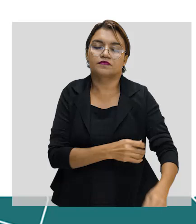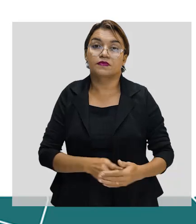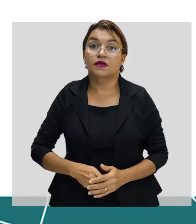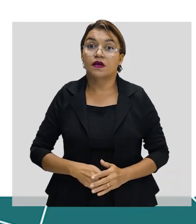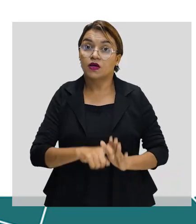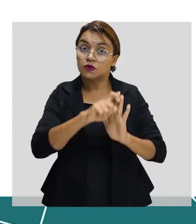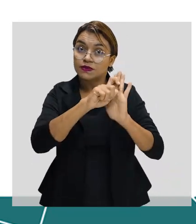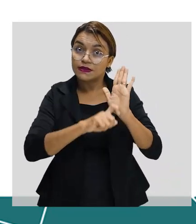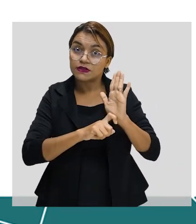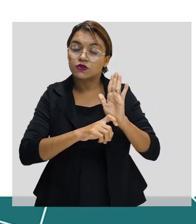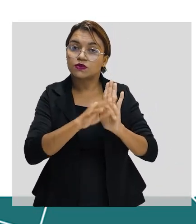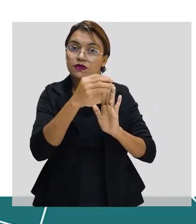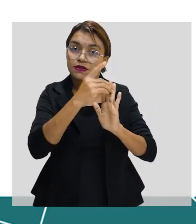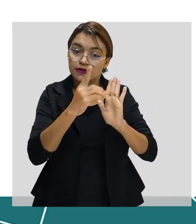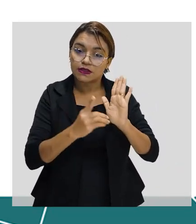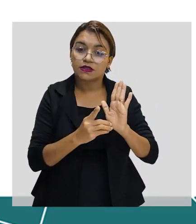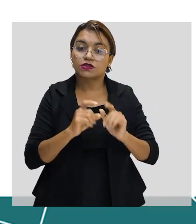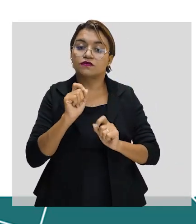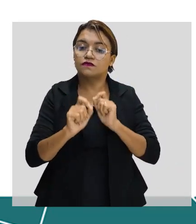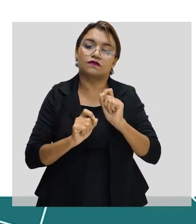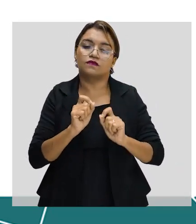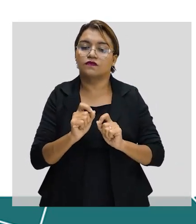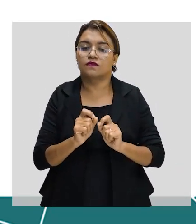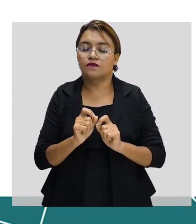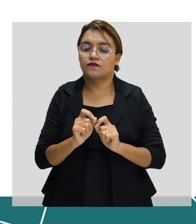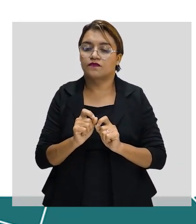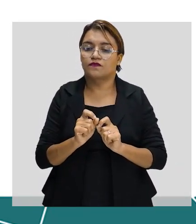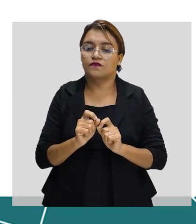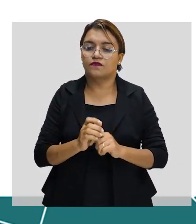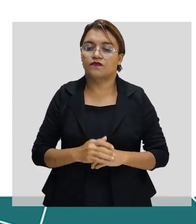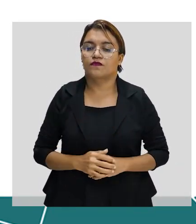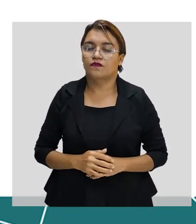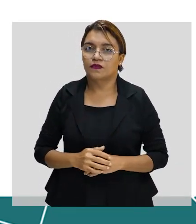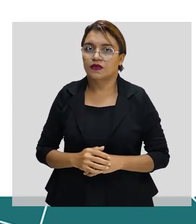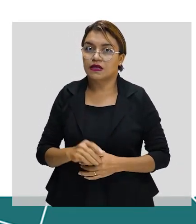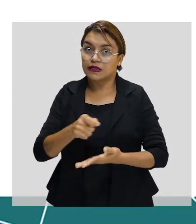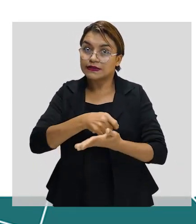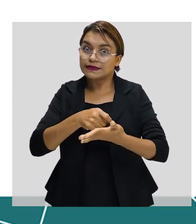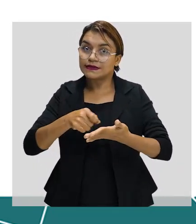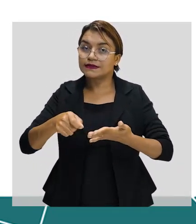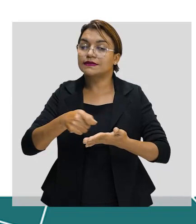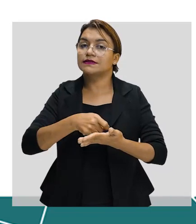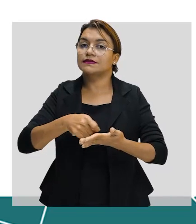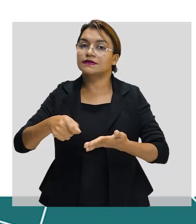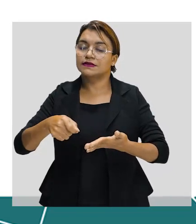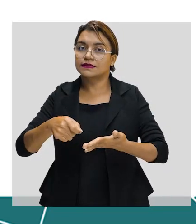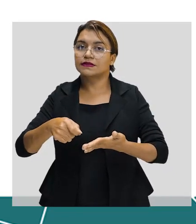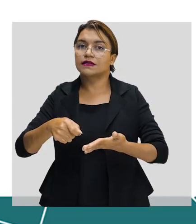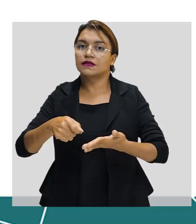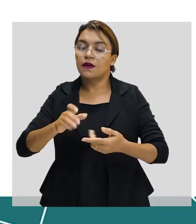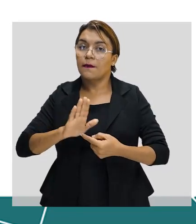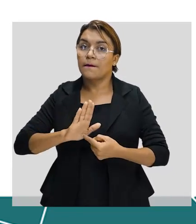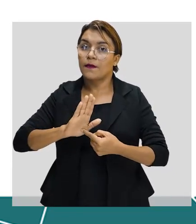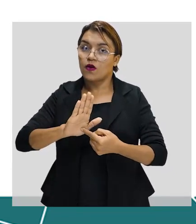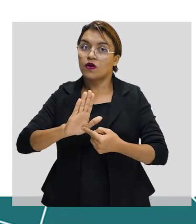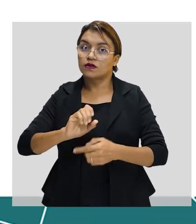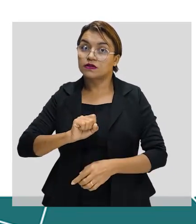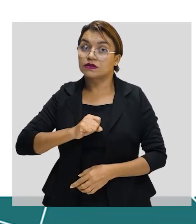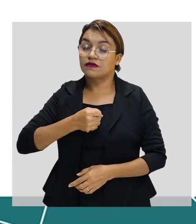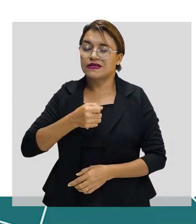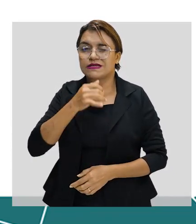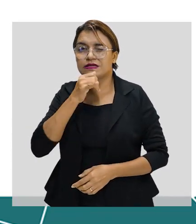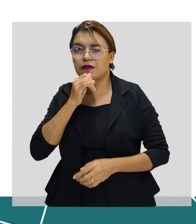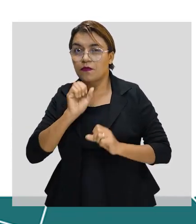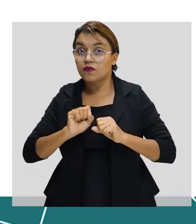texto dissertativo é um texto no formato de escrita que busca defender uma